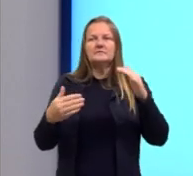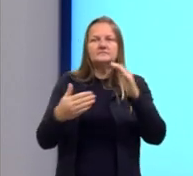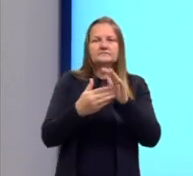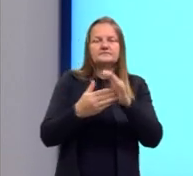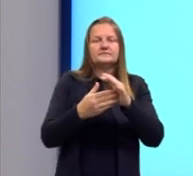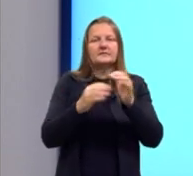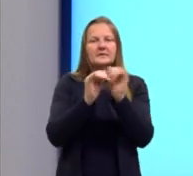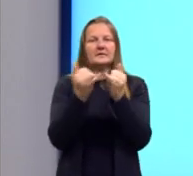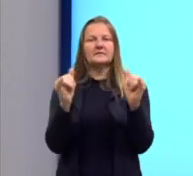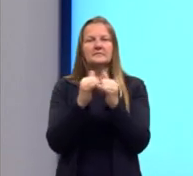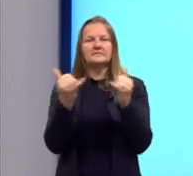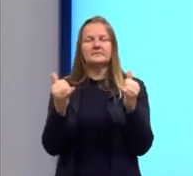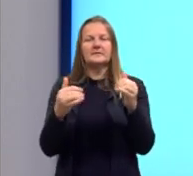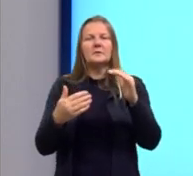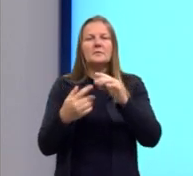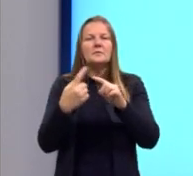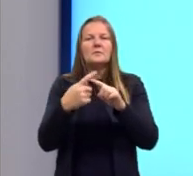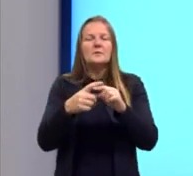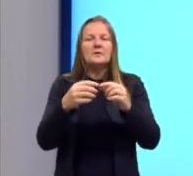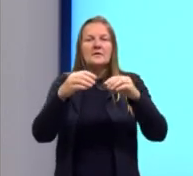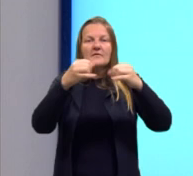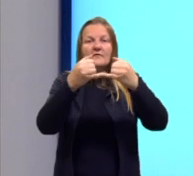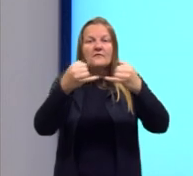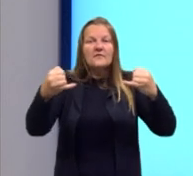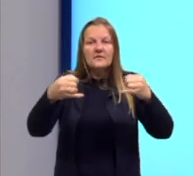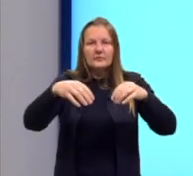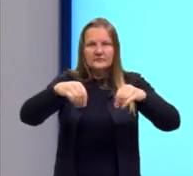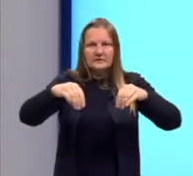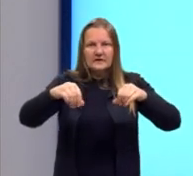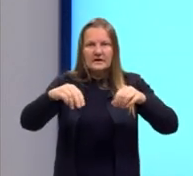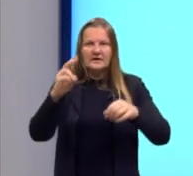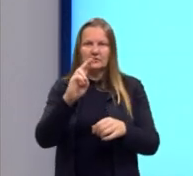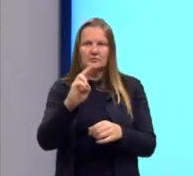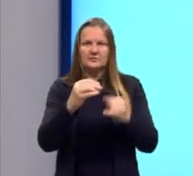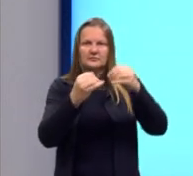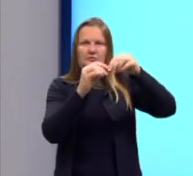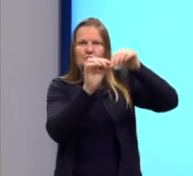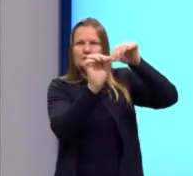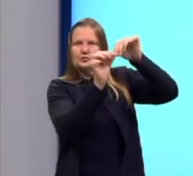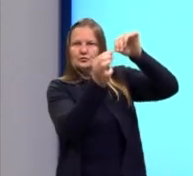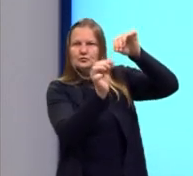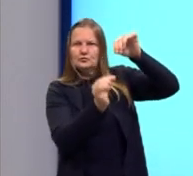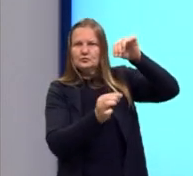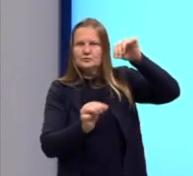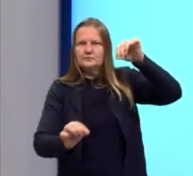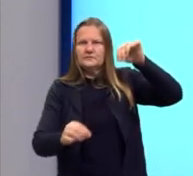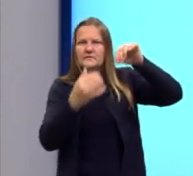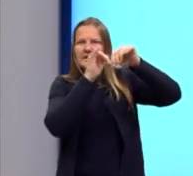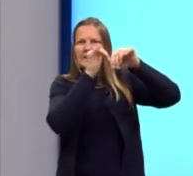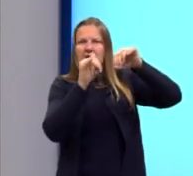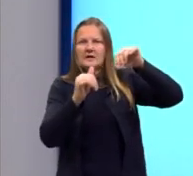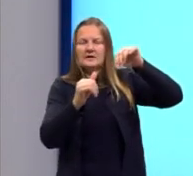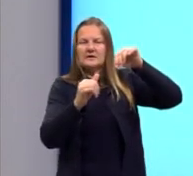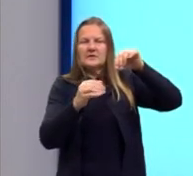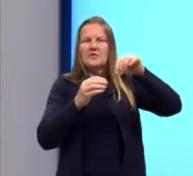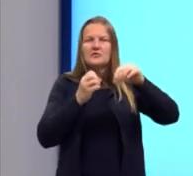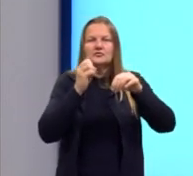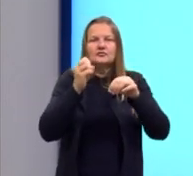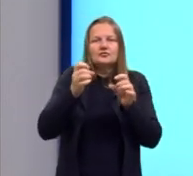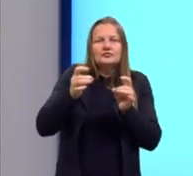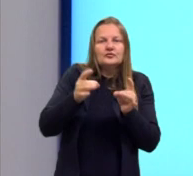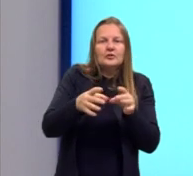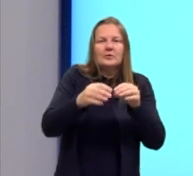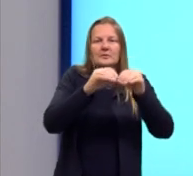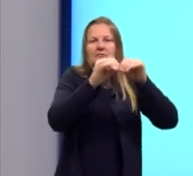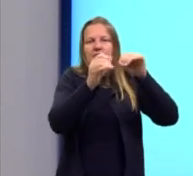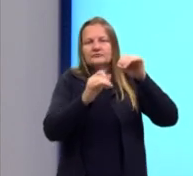elétrica porque esse fio terra aqui né Ele é um fio que aonde vai escapar né quando acontece alguma